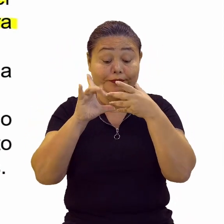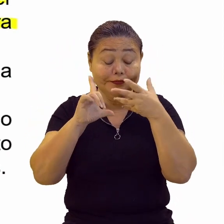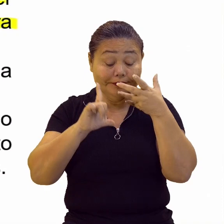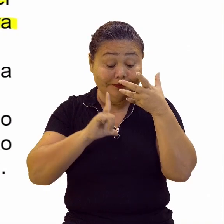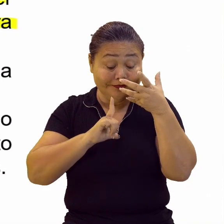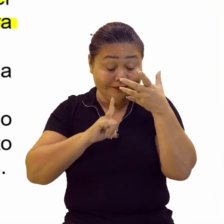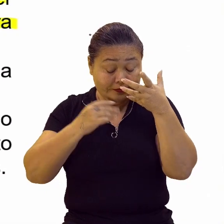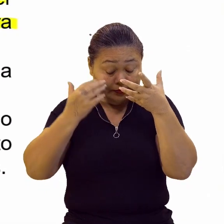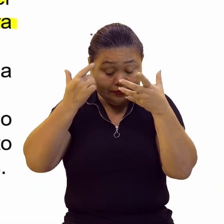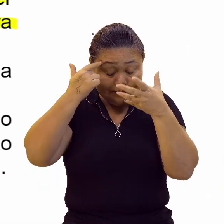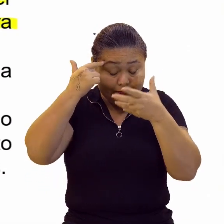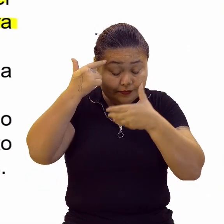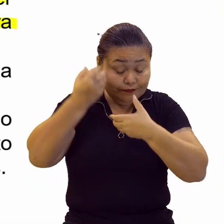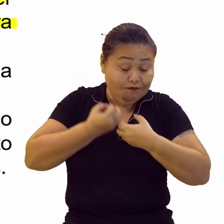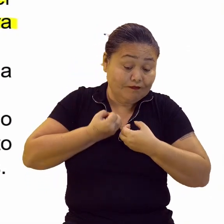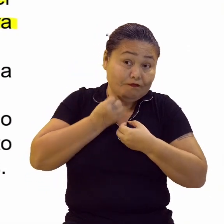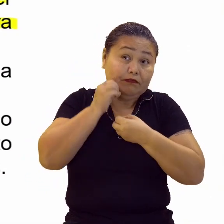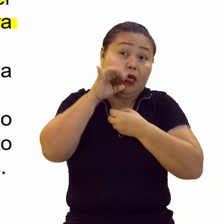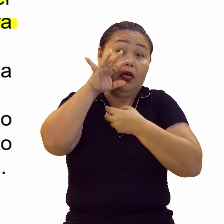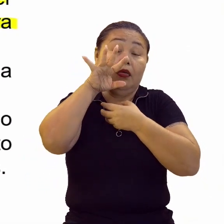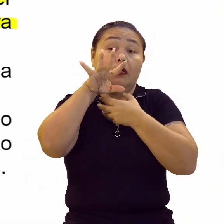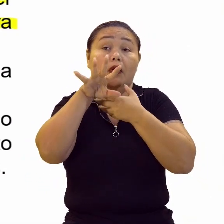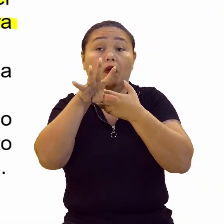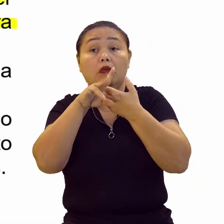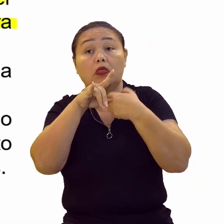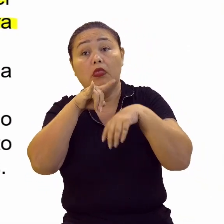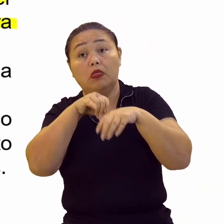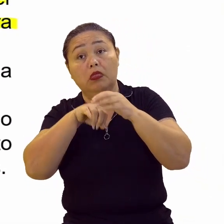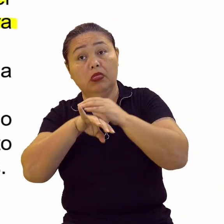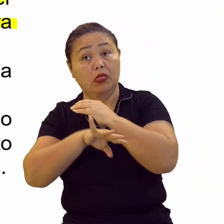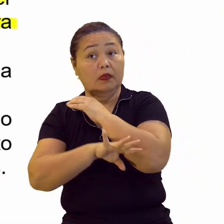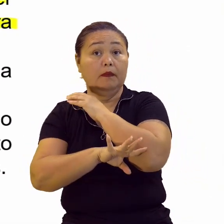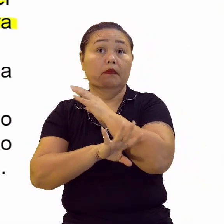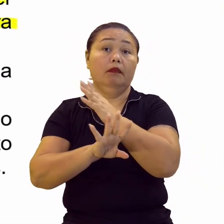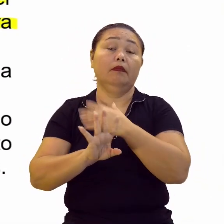expulsar aquelas calorias.